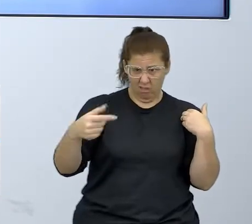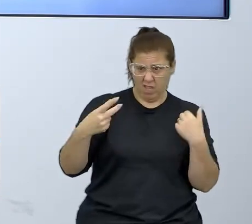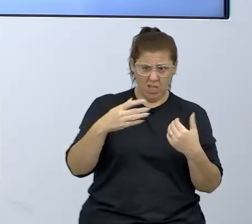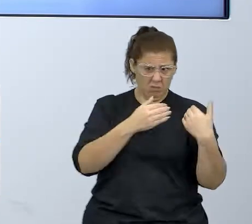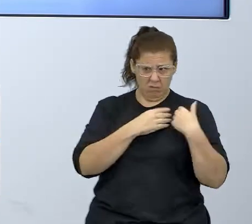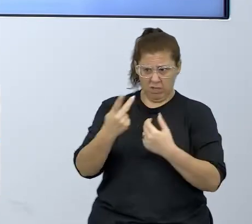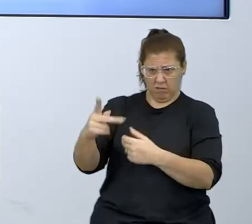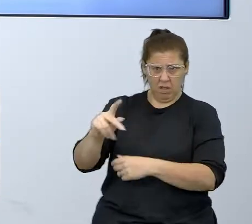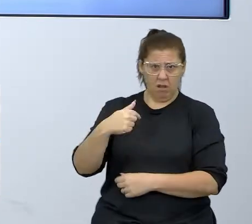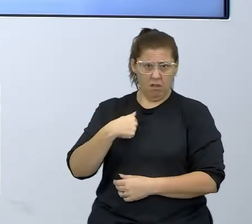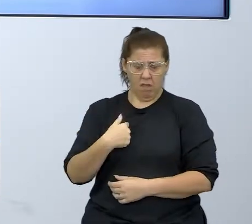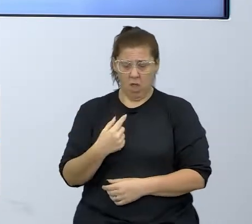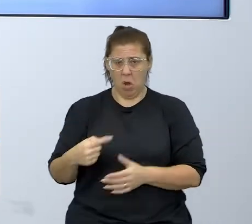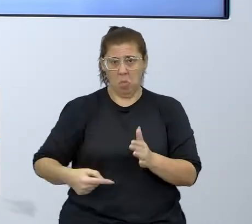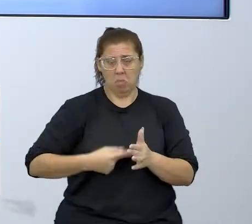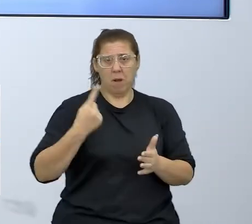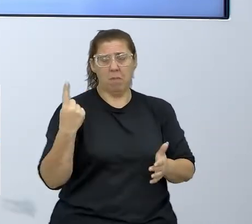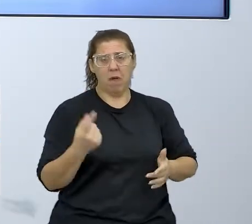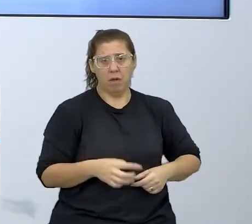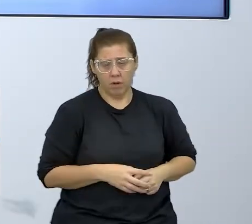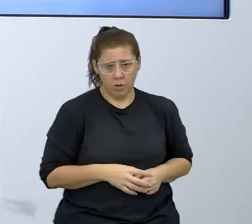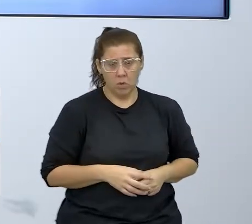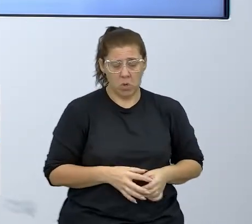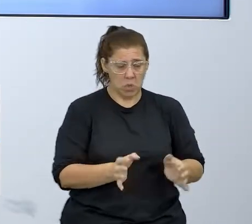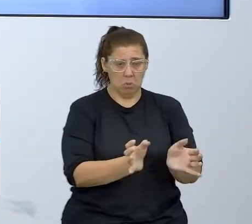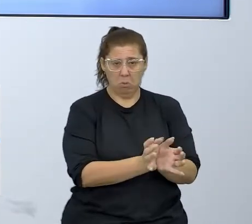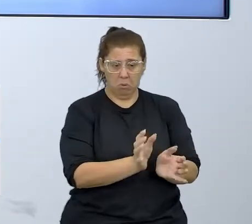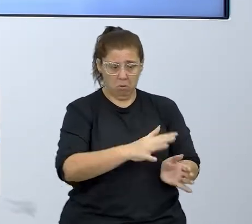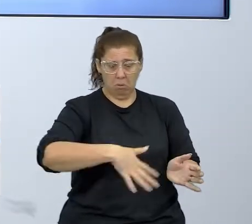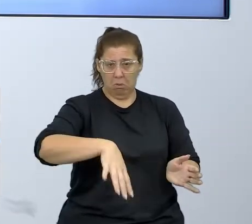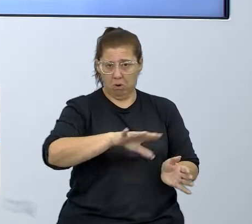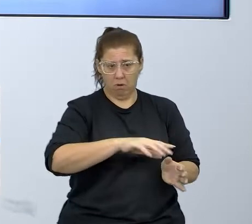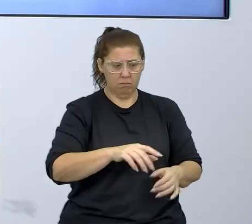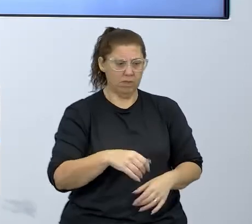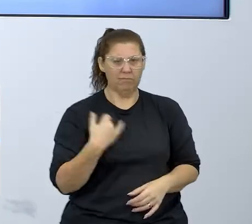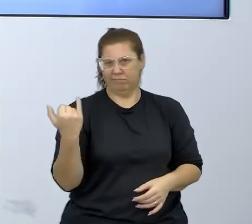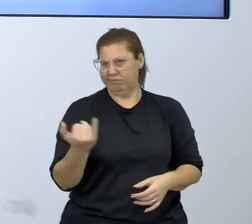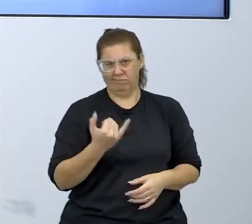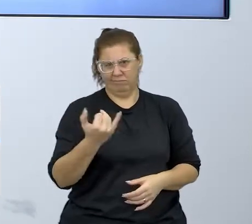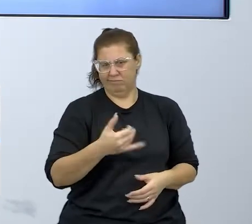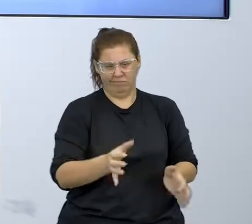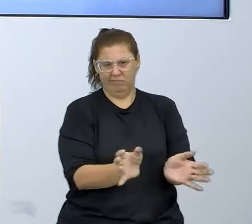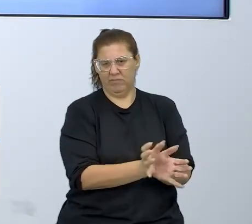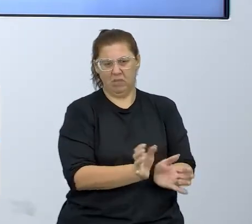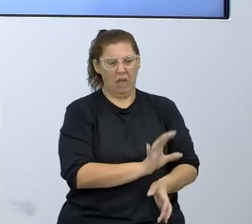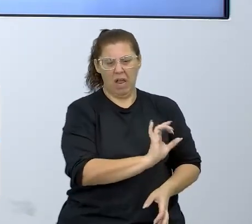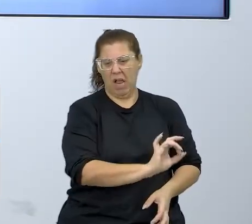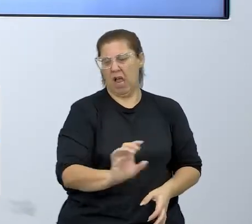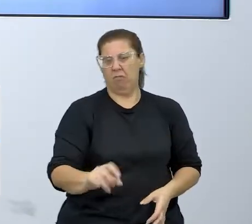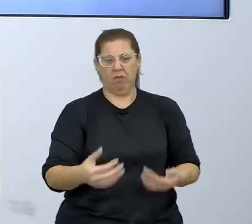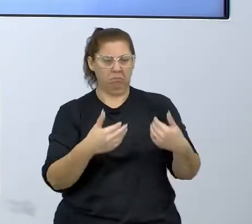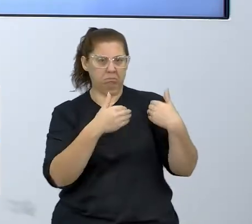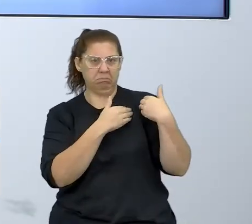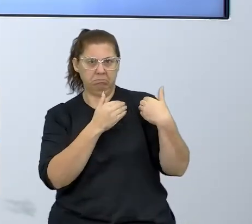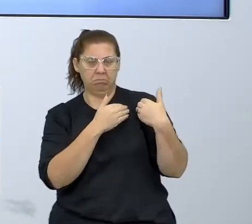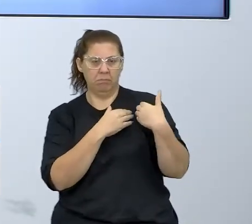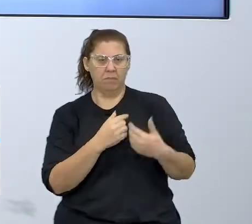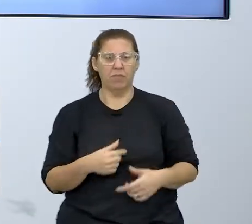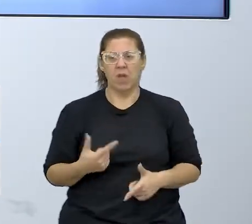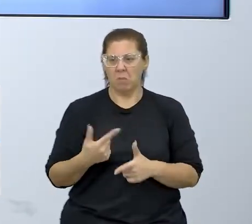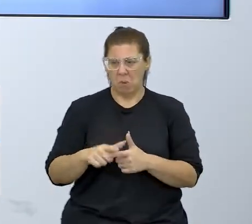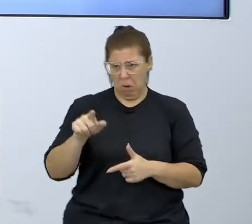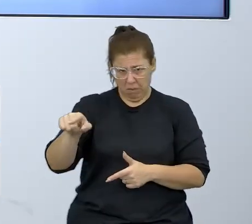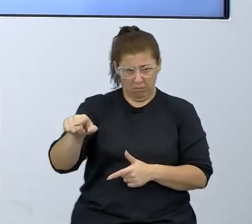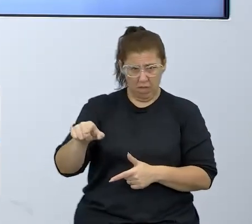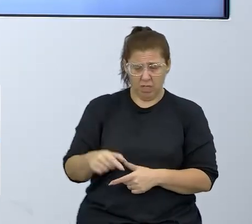mais a gente se coloca em primeiro lugar e acha que o coletivo não tem importância. Por quê? Porque é cada um por si. Por que eu vou resolver o problema do